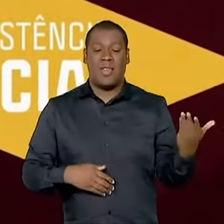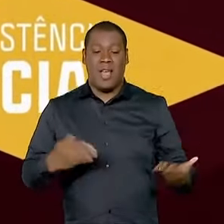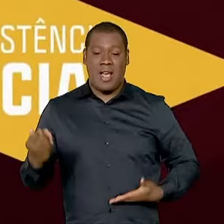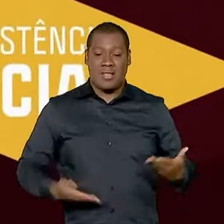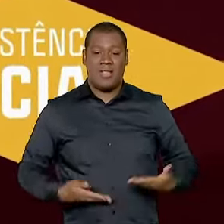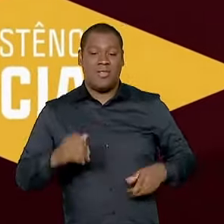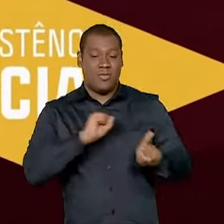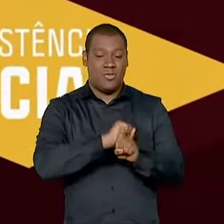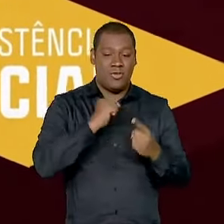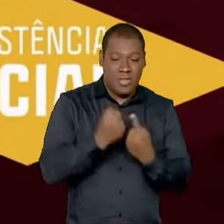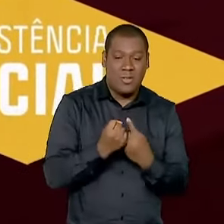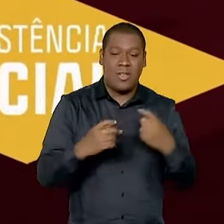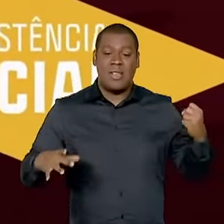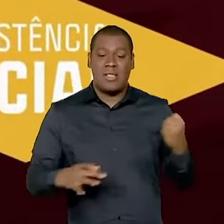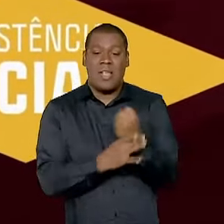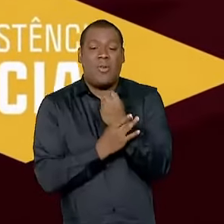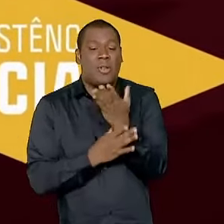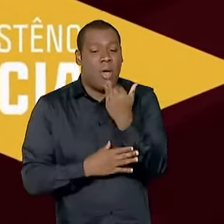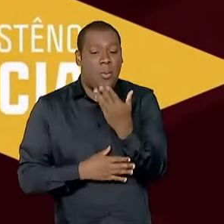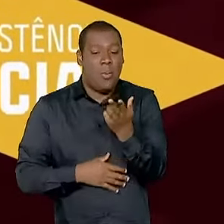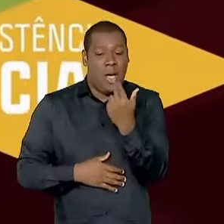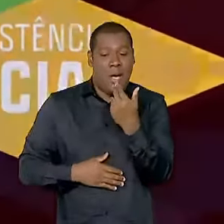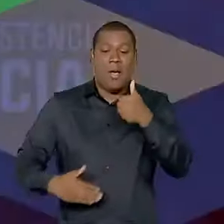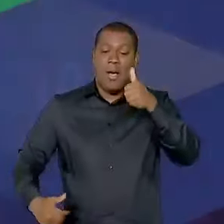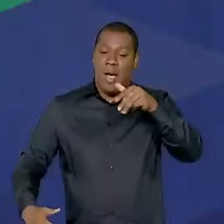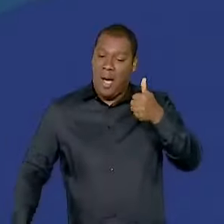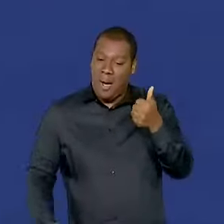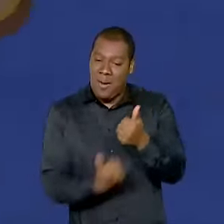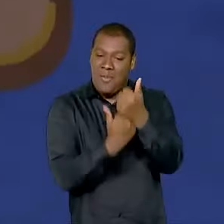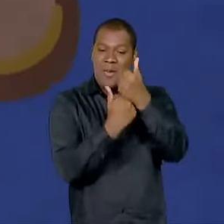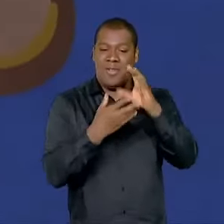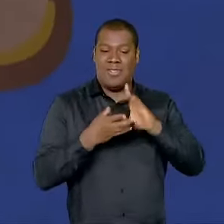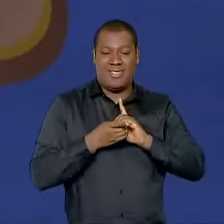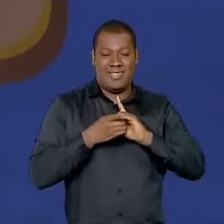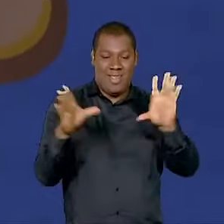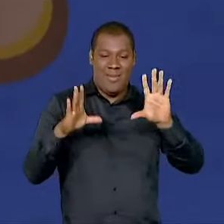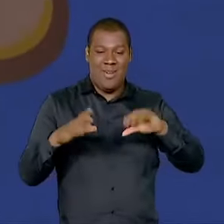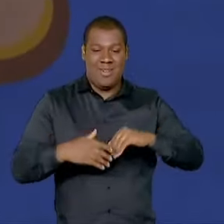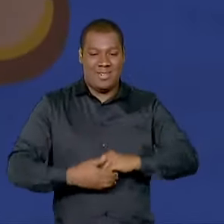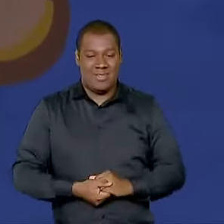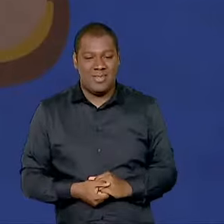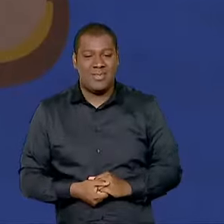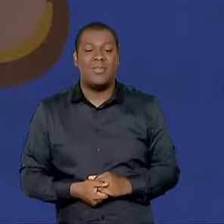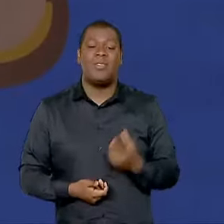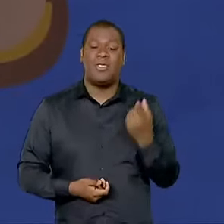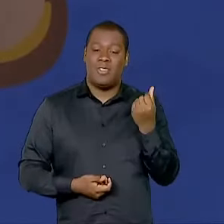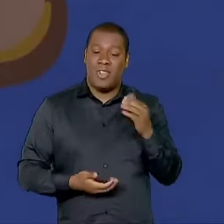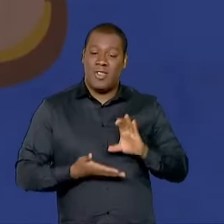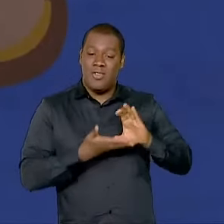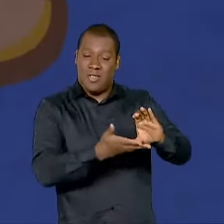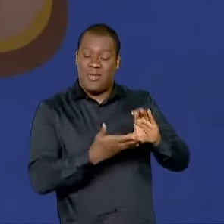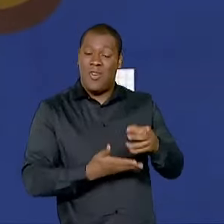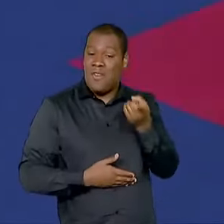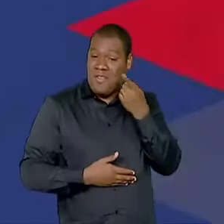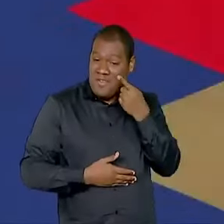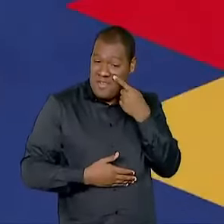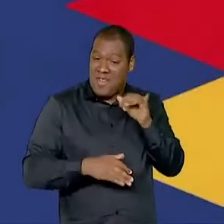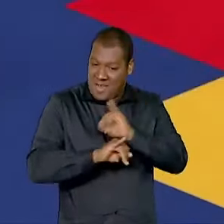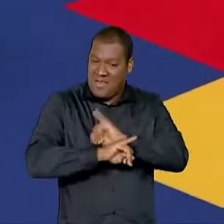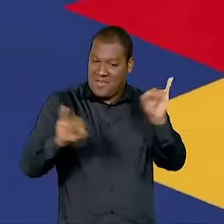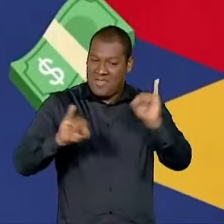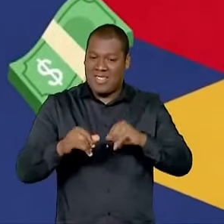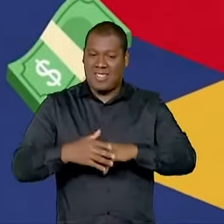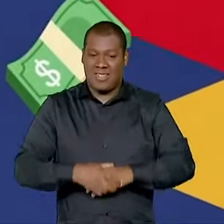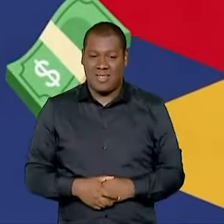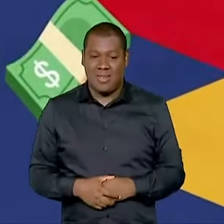e nutricional e fortalecimento da democracia. E o plano vem forte de investimento. Senta para ouvir a notícia. Mais